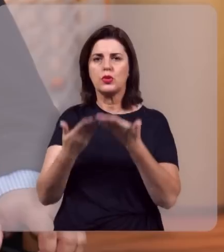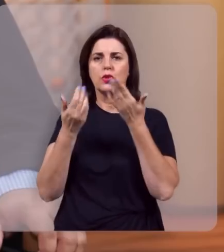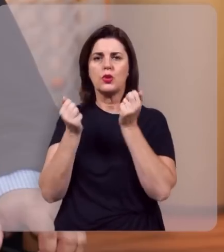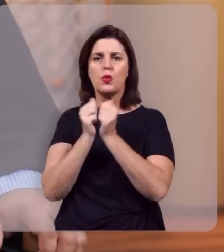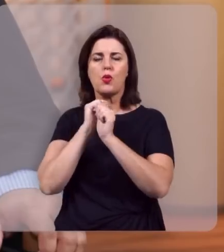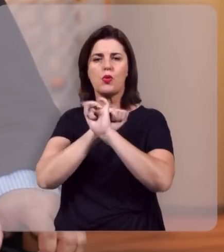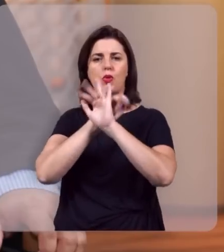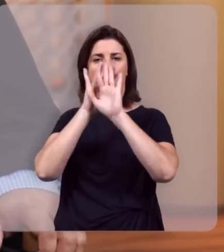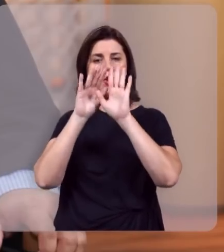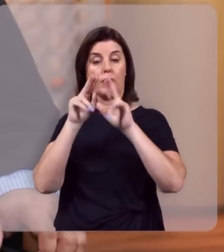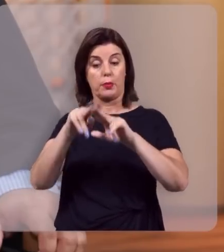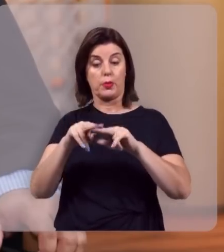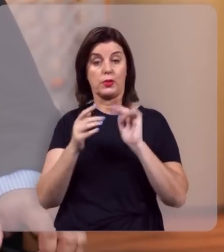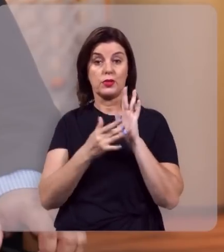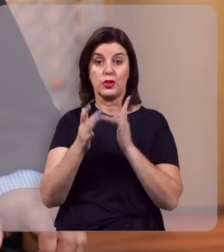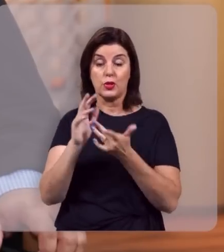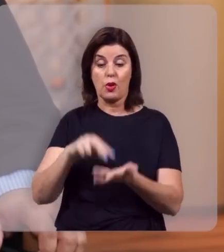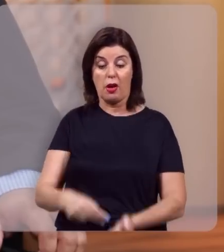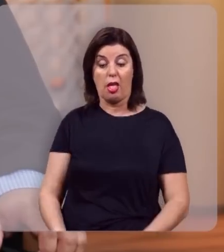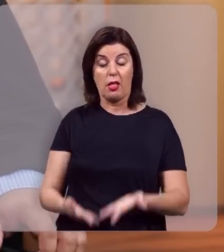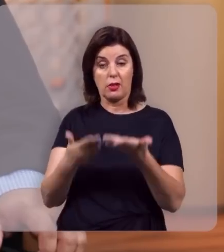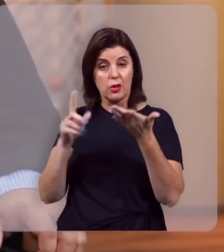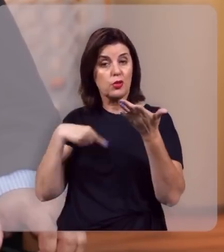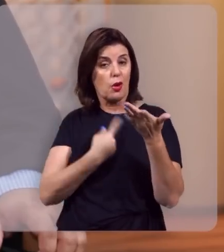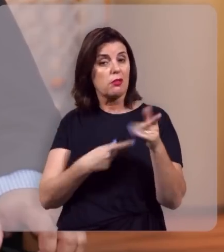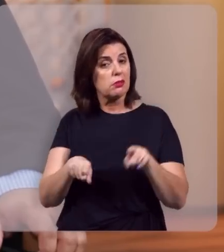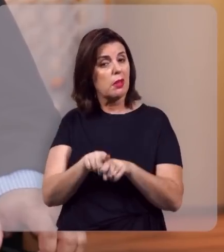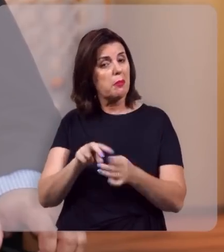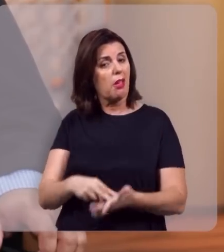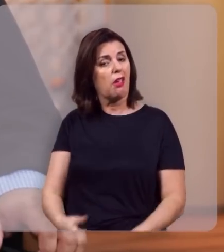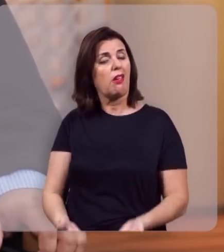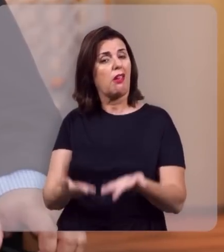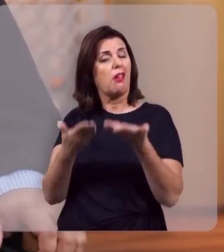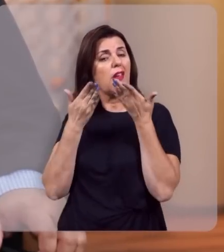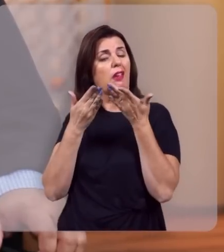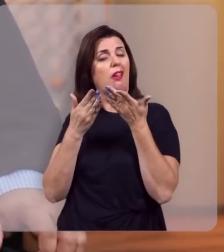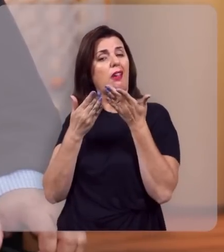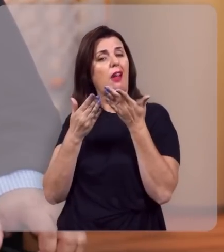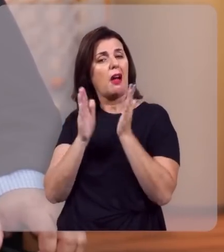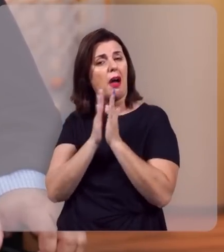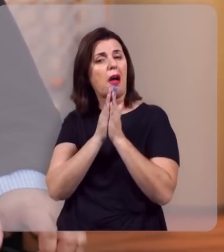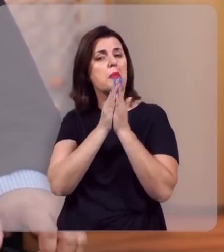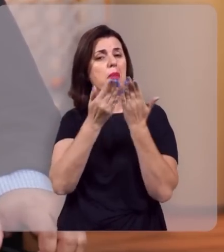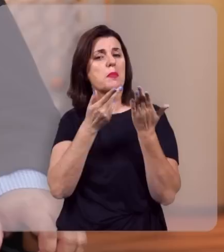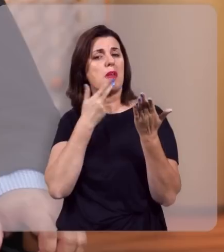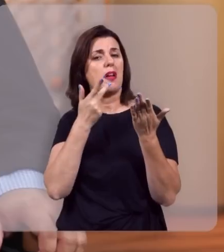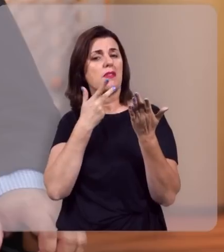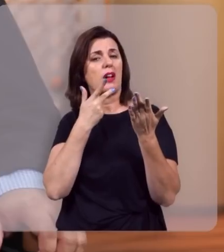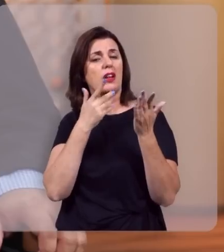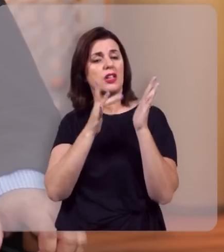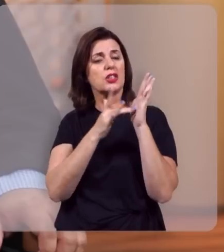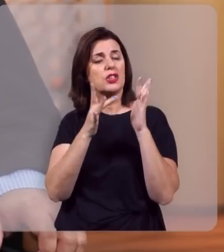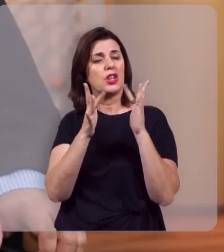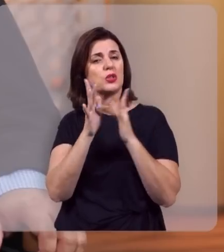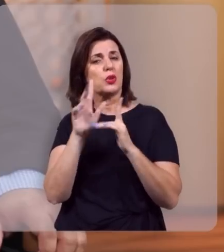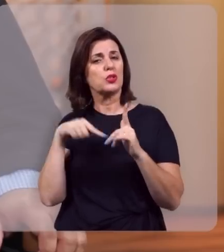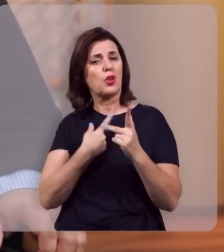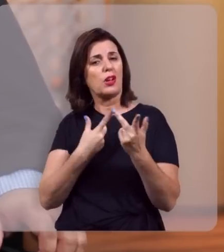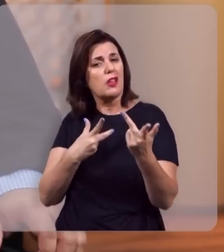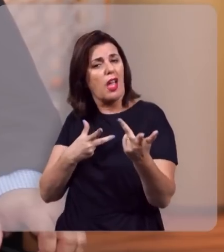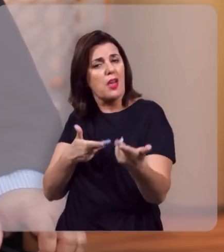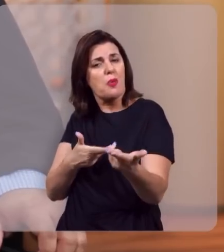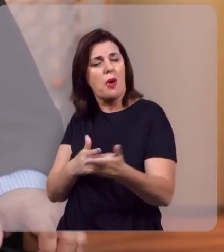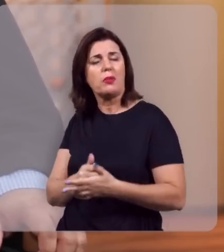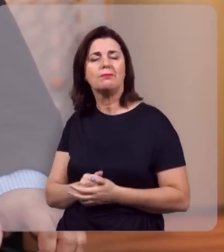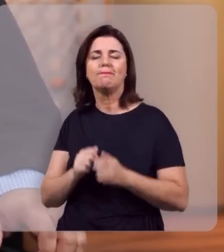em glória. E porque Ele ressuscitou, nós também ressuscitaremos. E a Bíblia diz que nós seremos como Ele é. Que